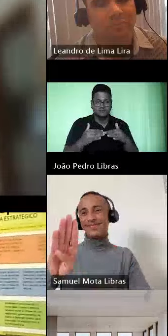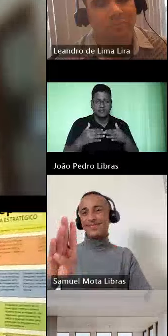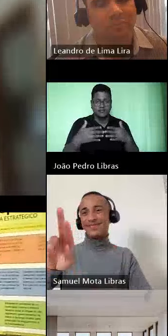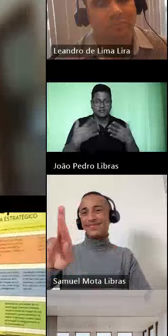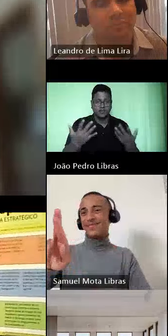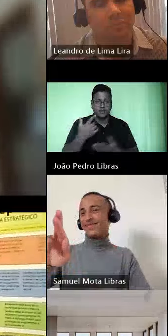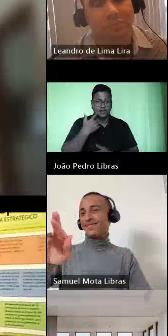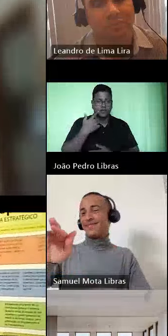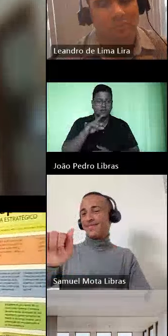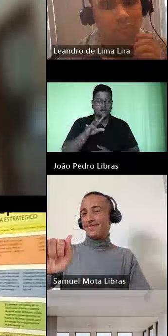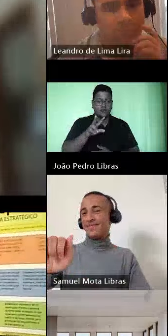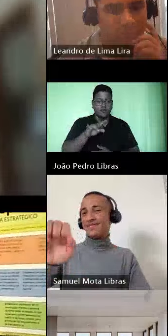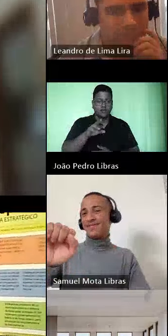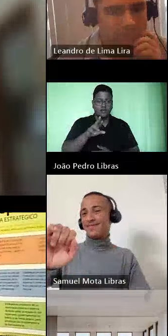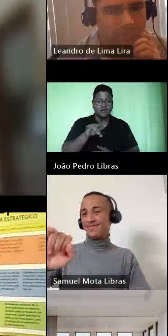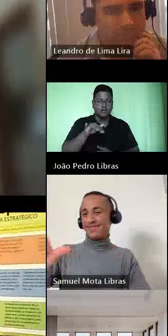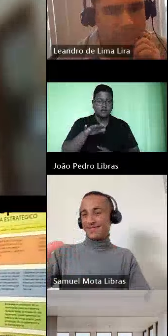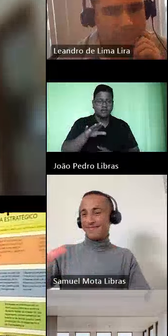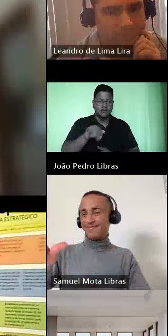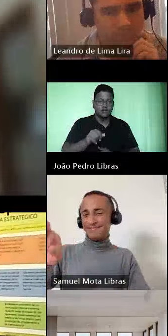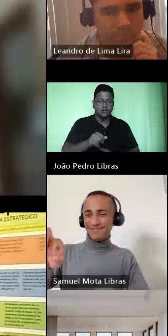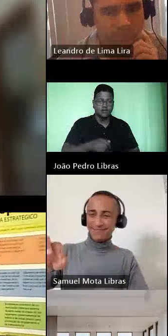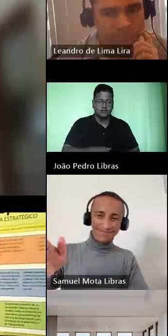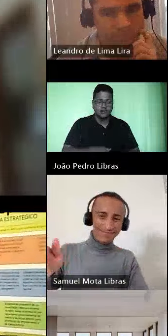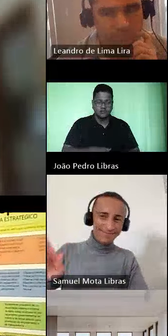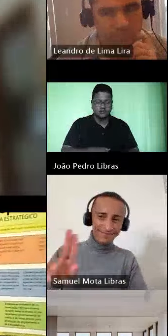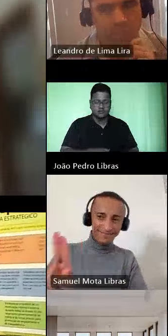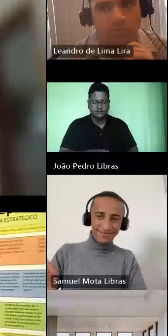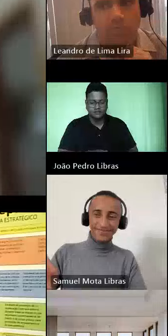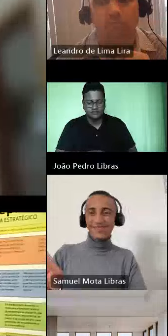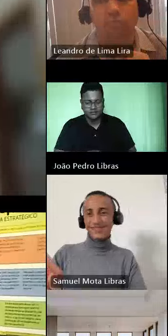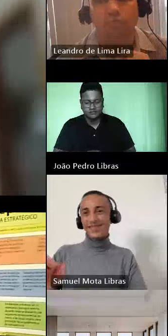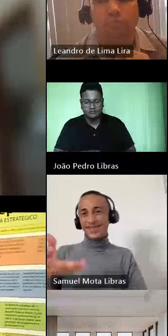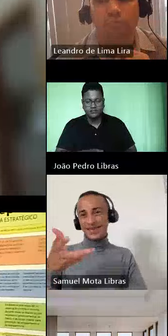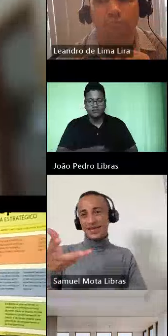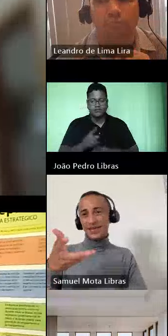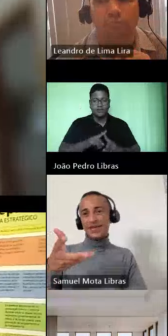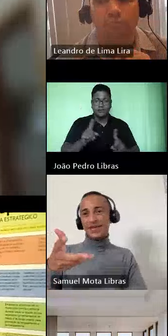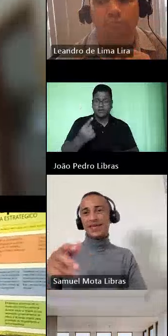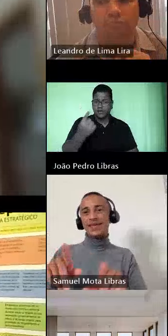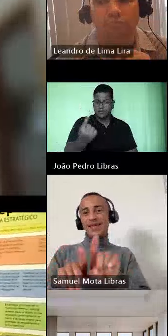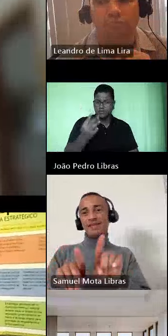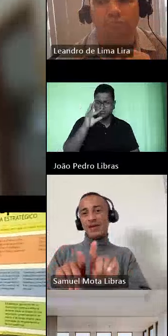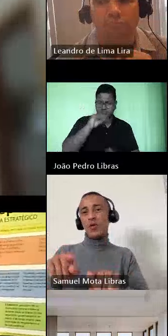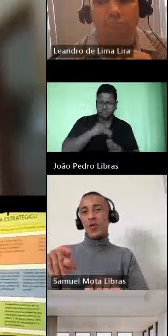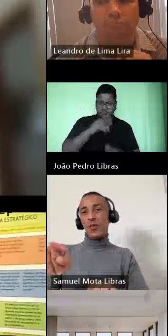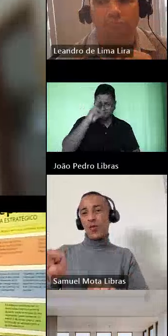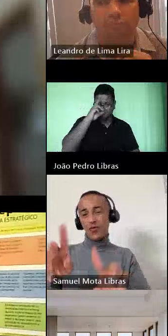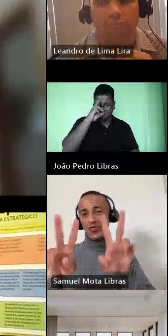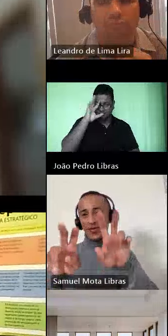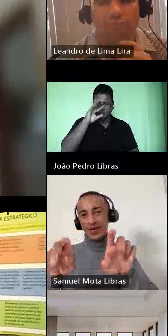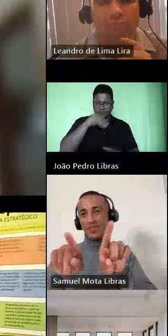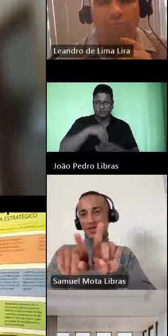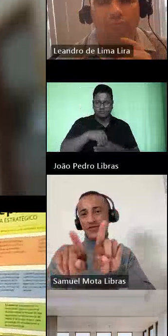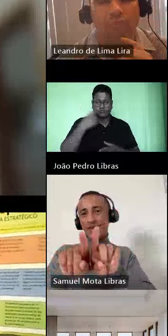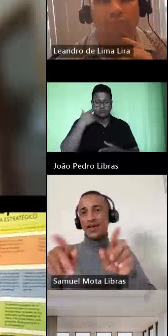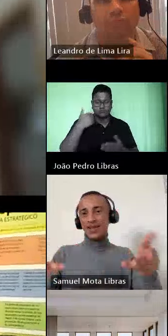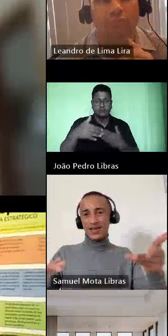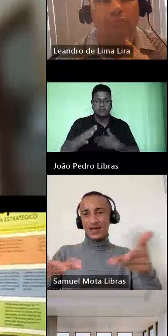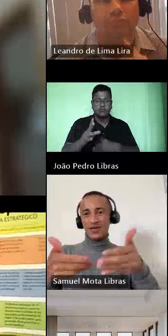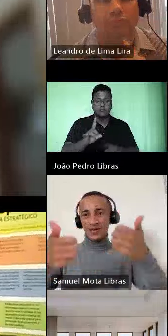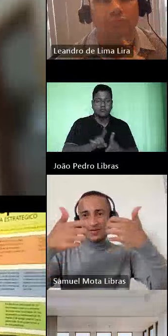Virgínia não sei seora tem eu queria só colocar mais eu acho que é mais um ponto que eu tava me lembrando aqui que eu acho que passou que ele é importantíssimo